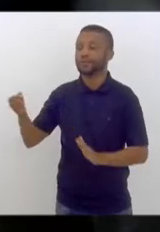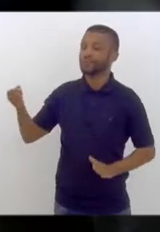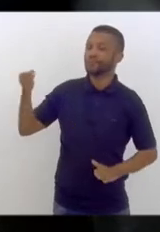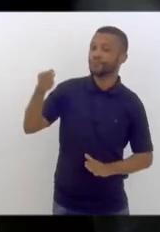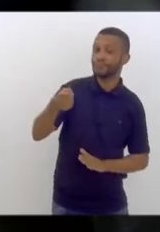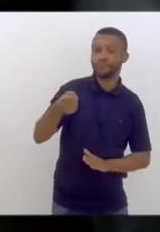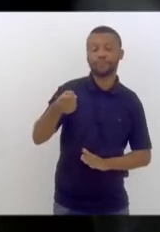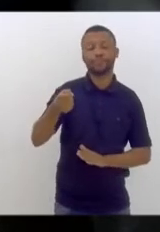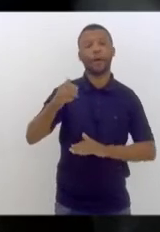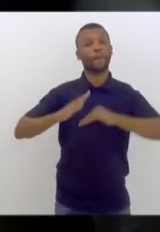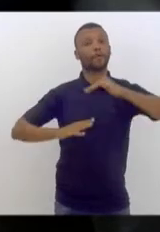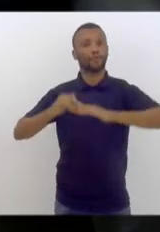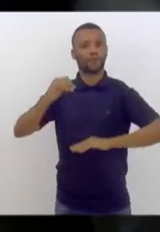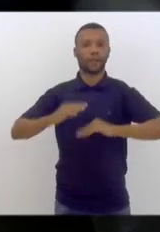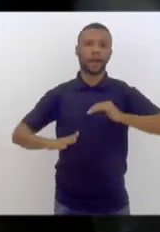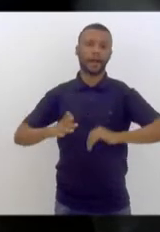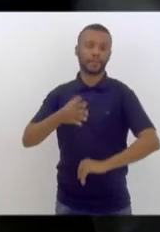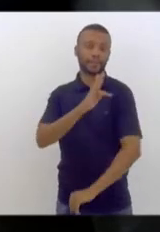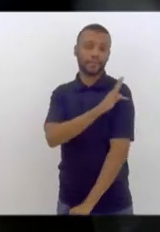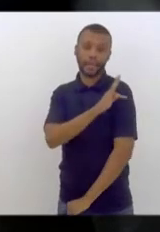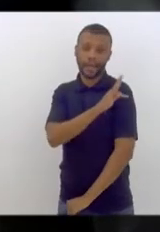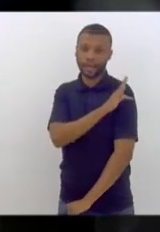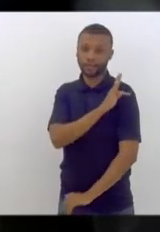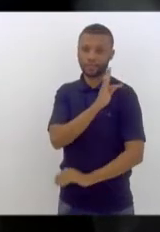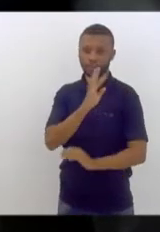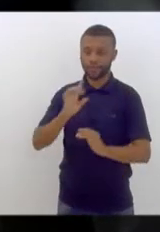não participamos da formulação